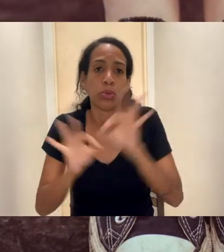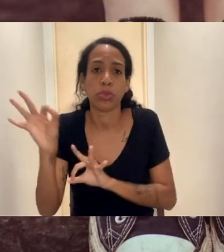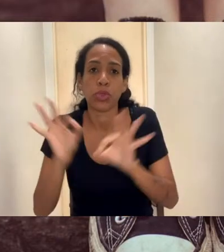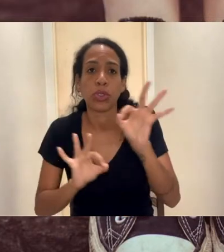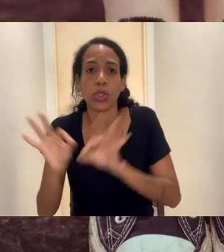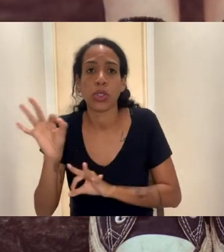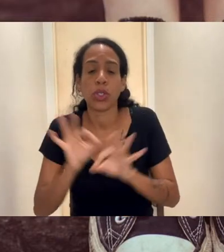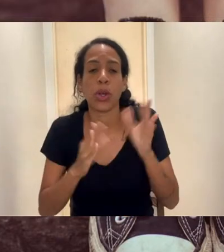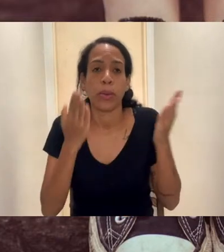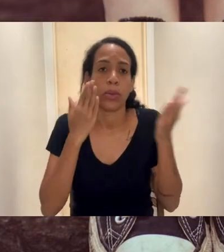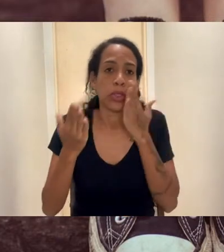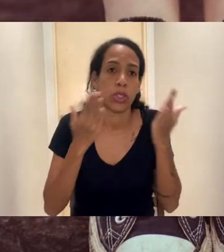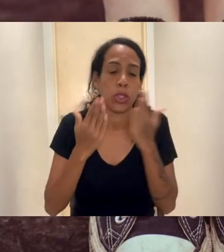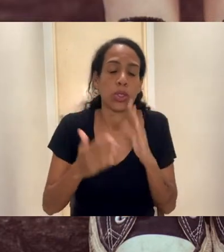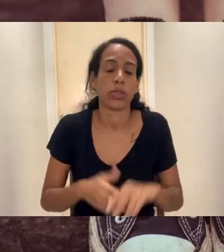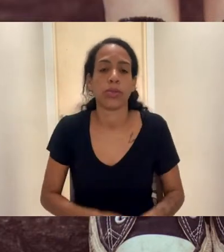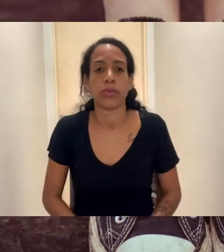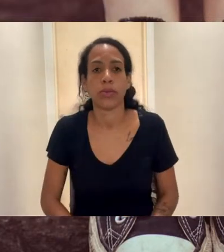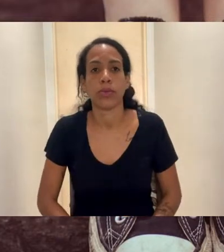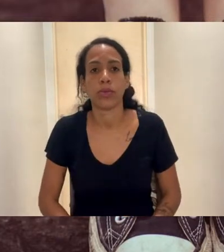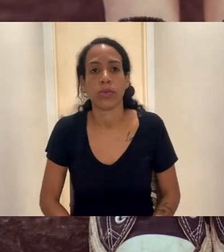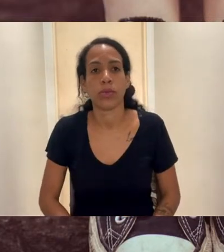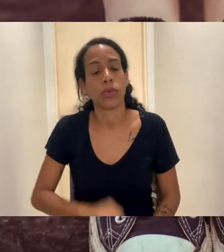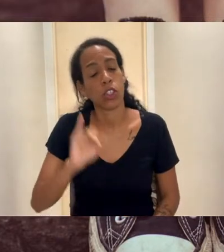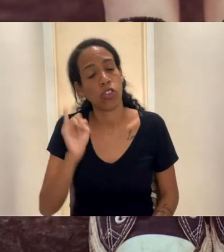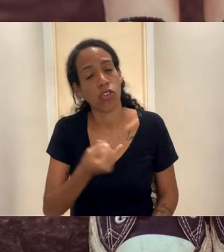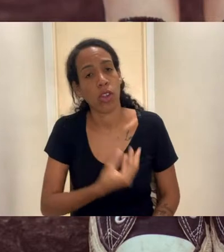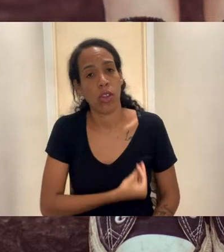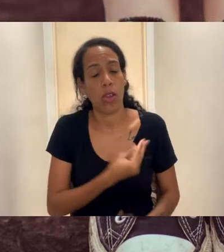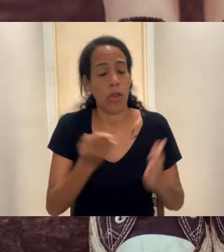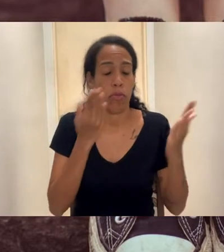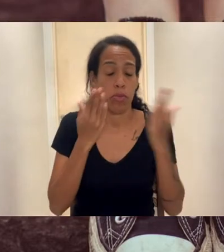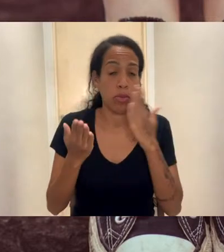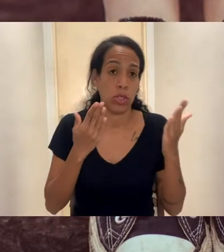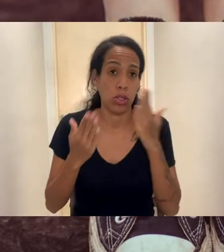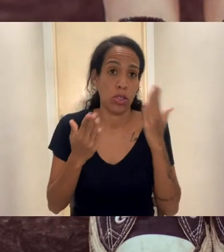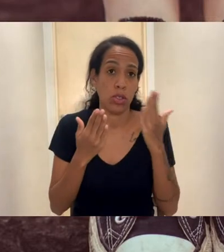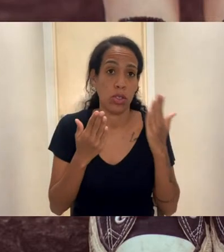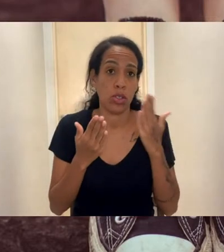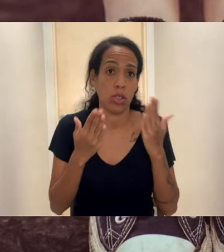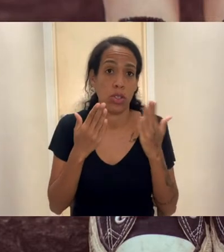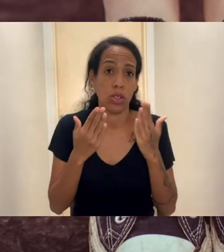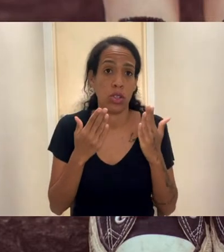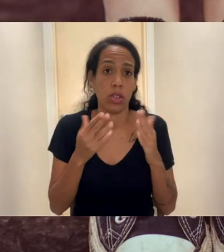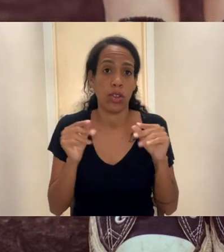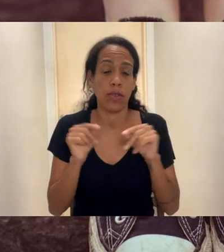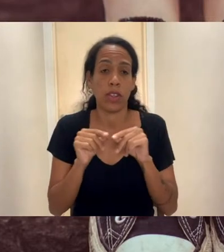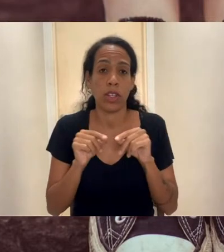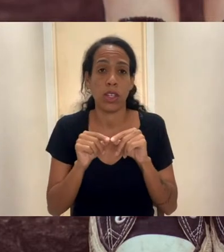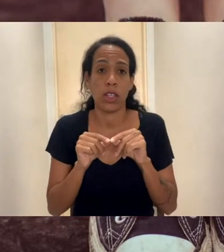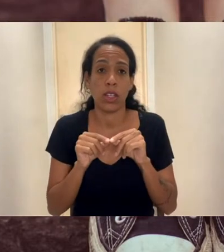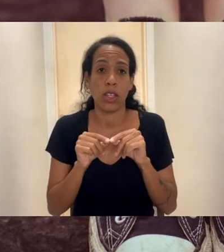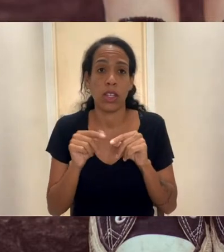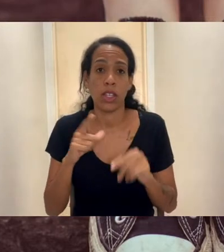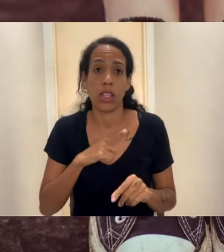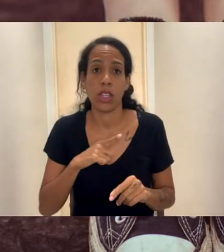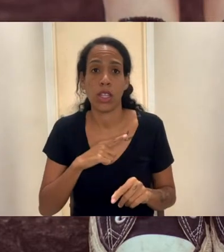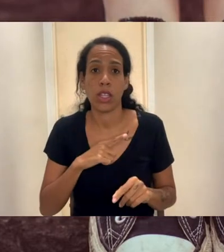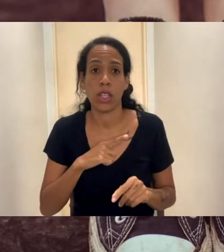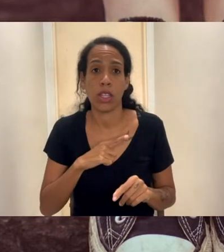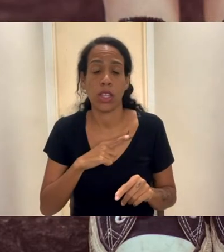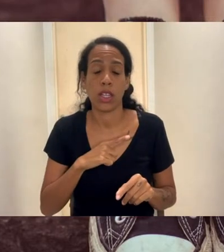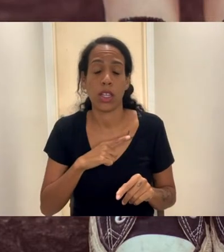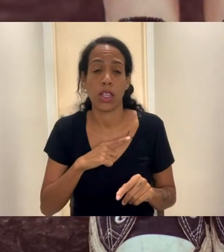por psicólogos. Já a participação de psicólogas nas comissões disciplinares deve se